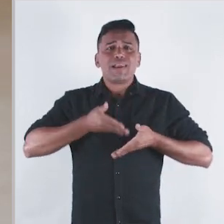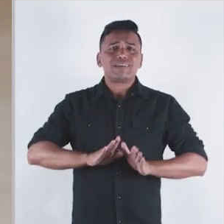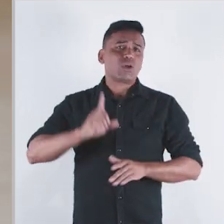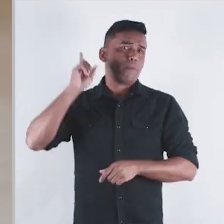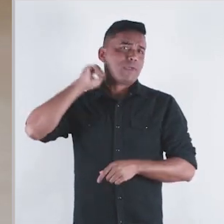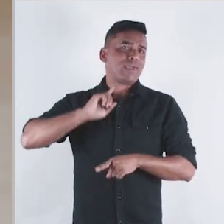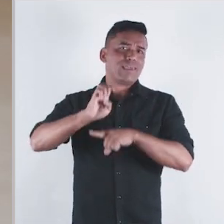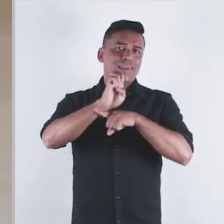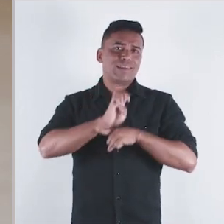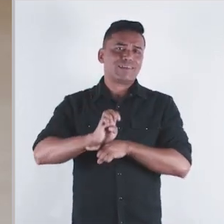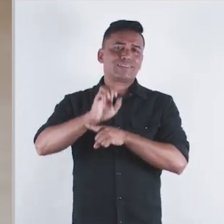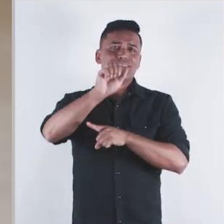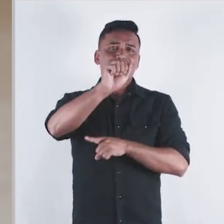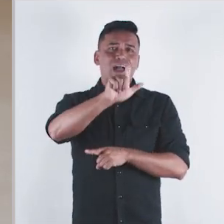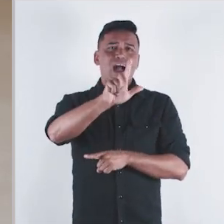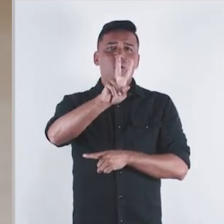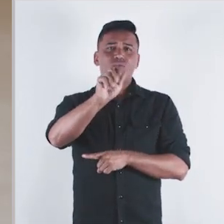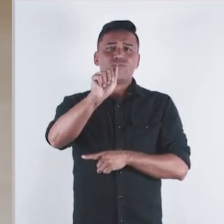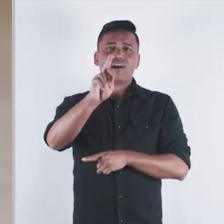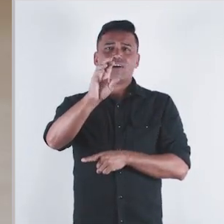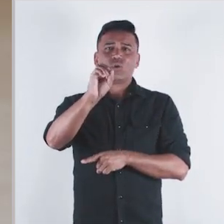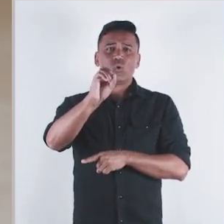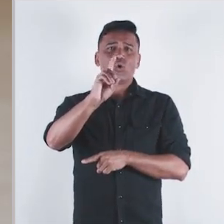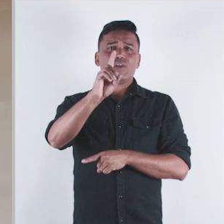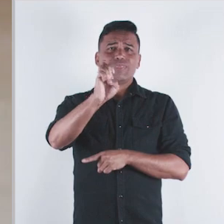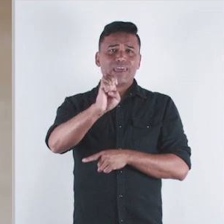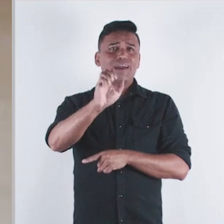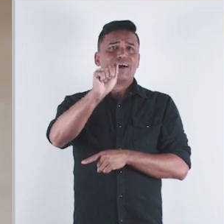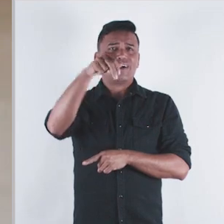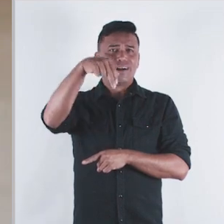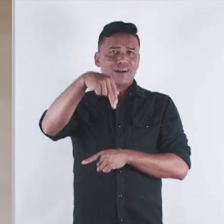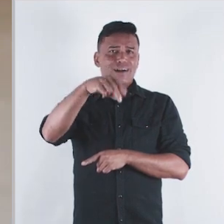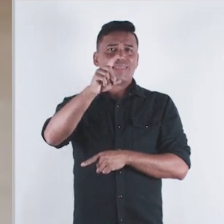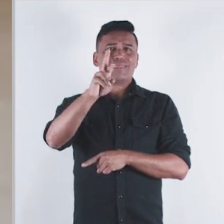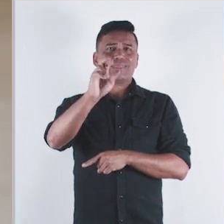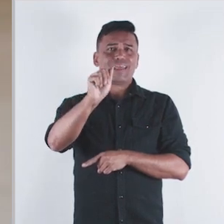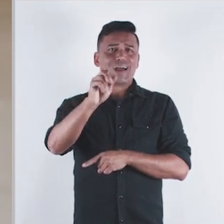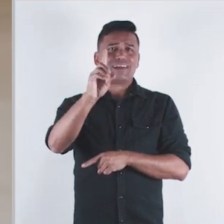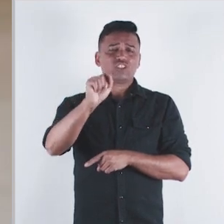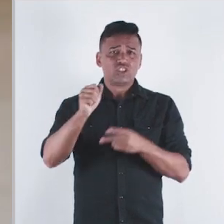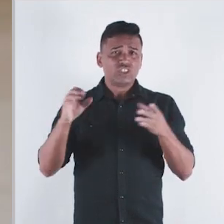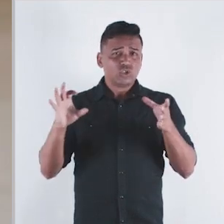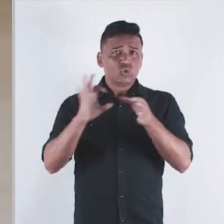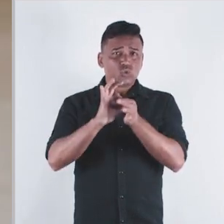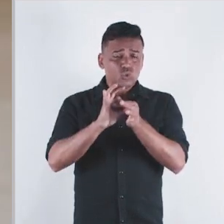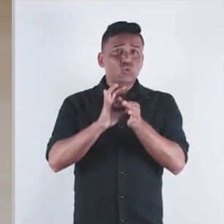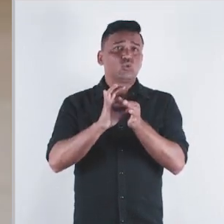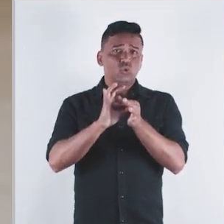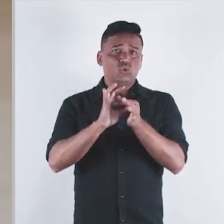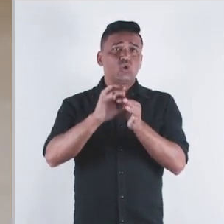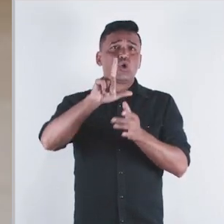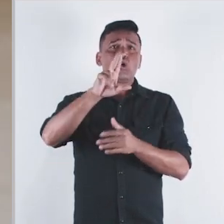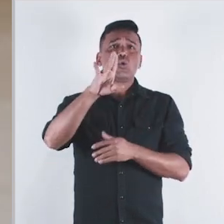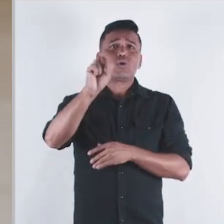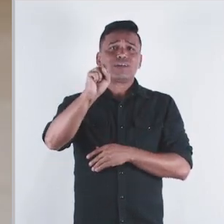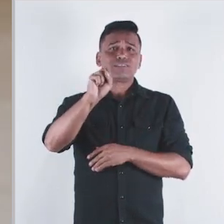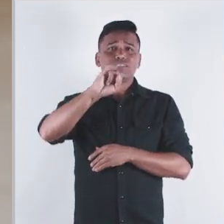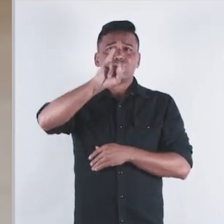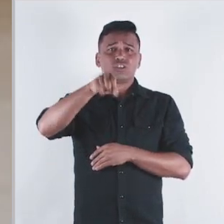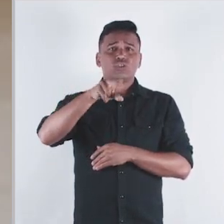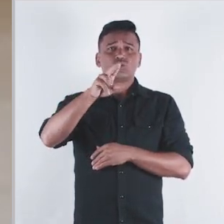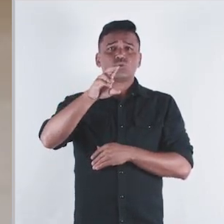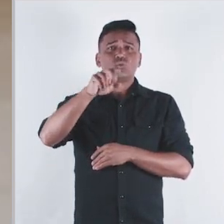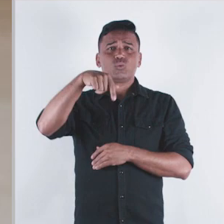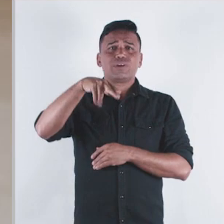de Andrade Garcia, né? Juntamente com o Lucas Junqueira, por exemplo, que criaram o software